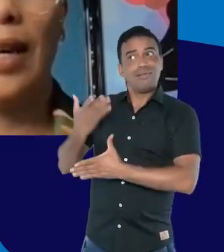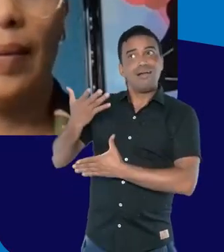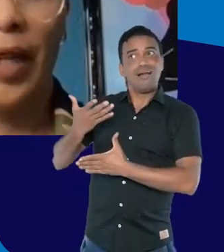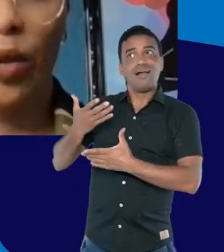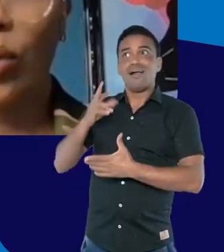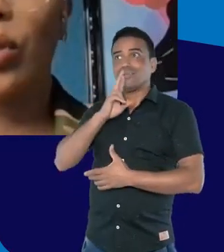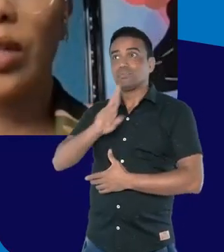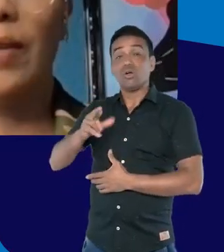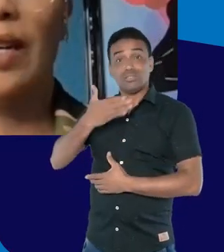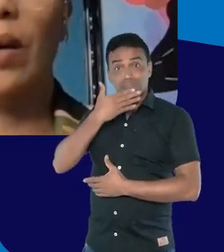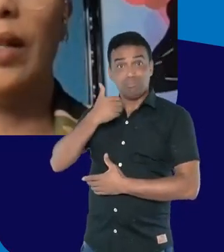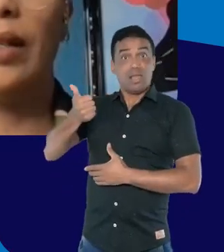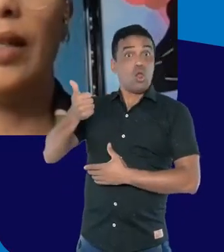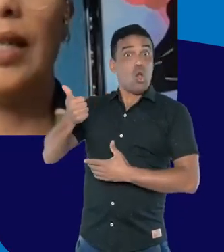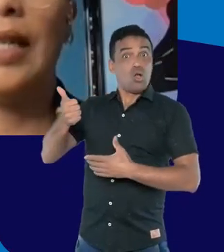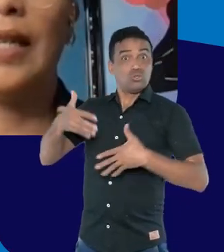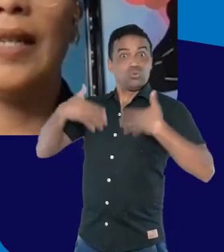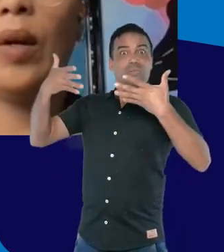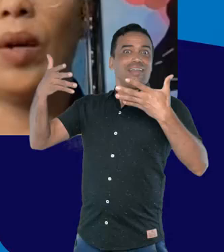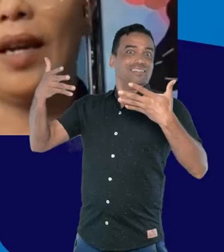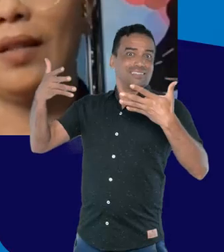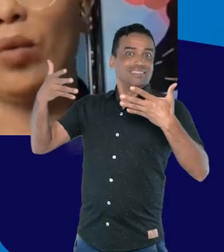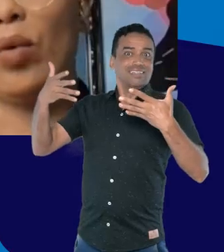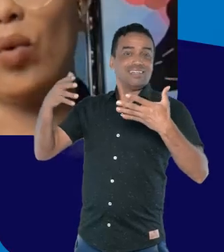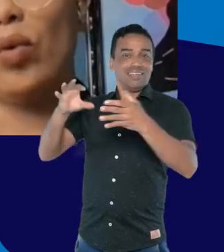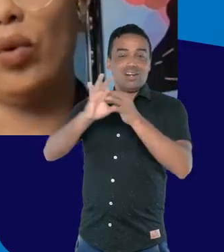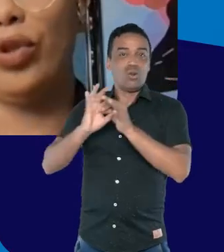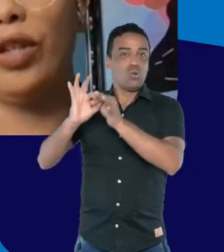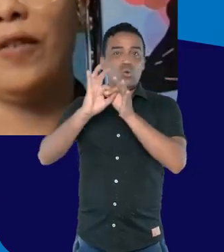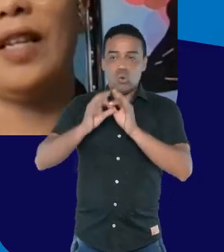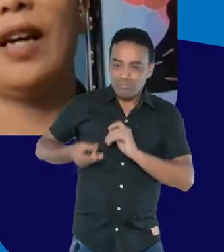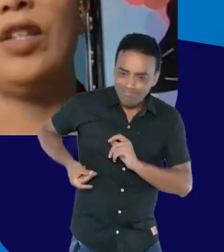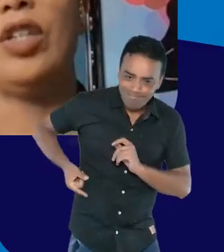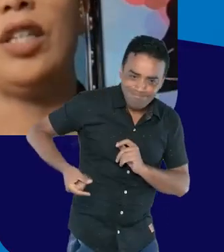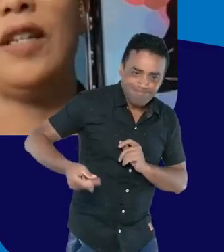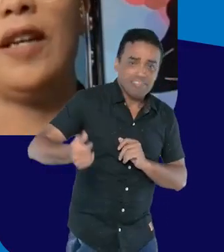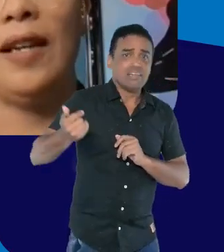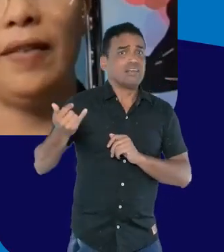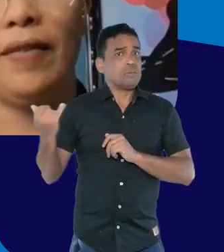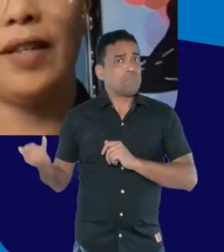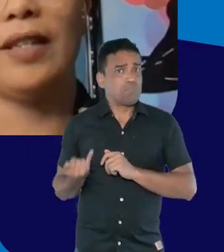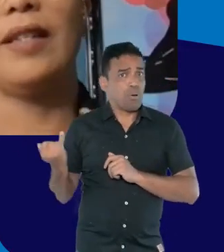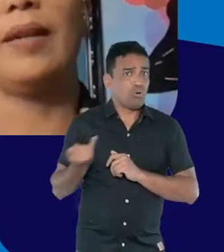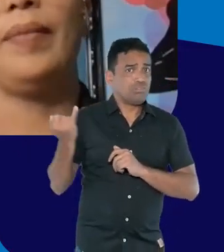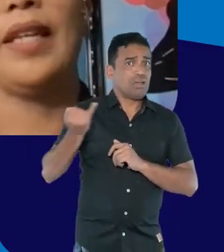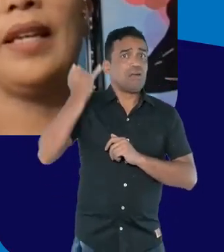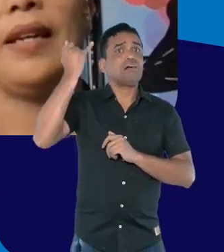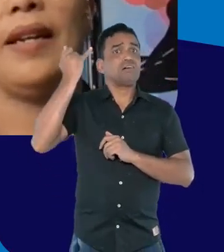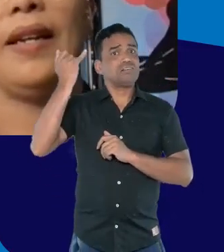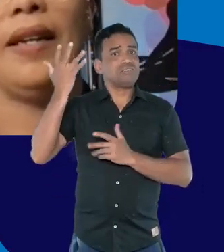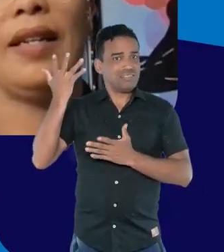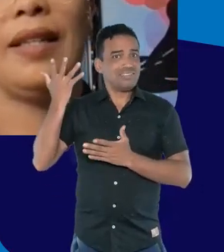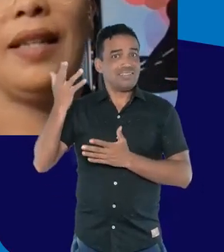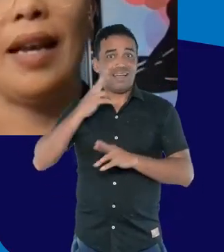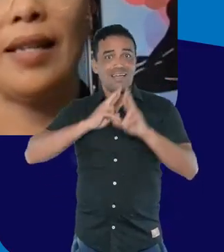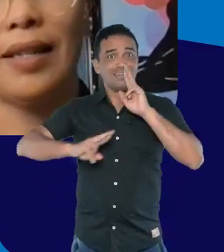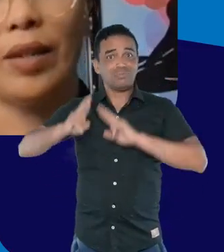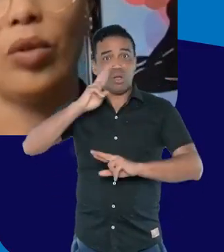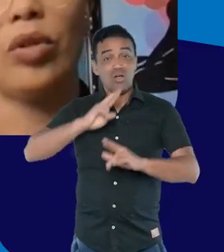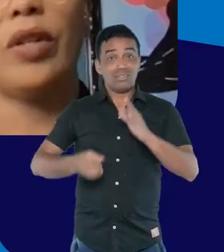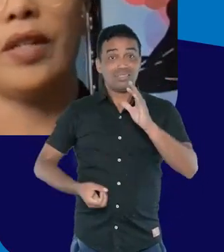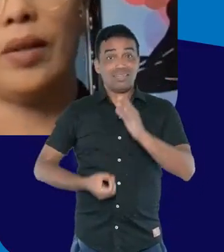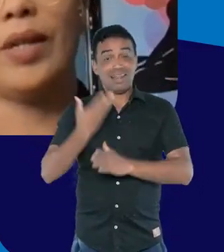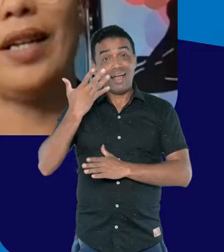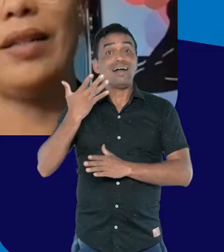de criar soluções melhores, que se conectam com longevidade, relevância